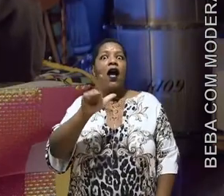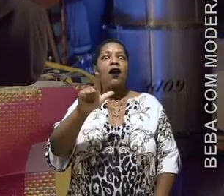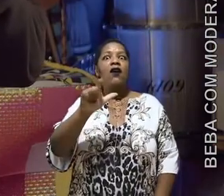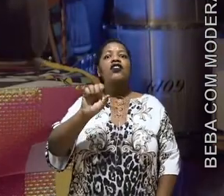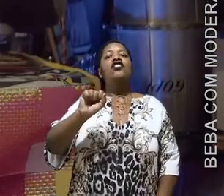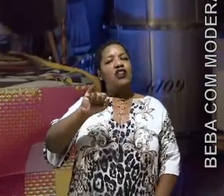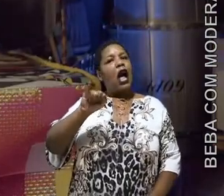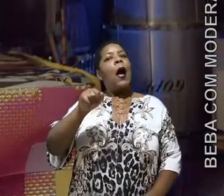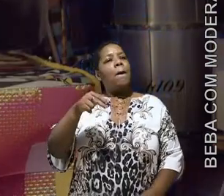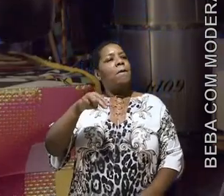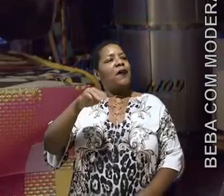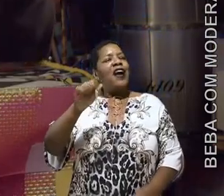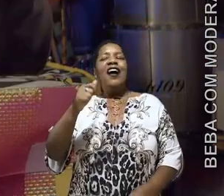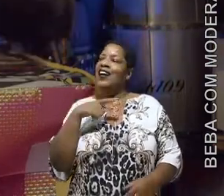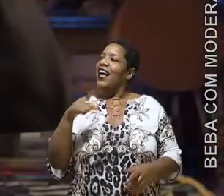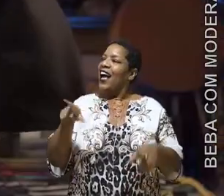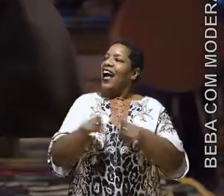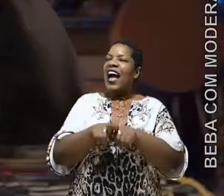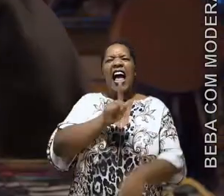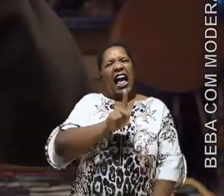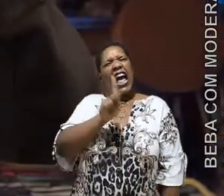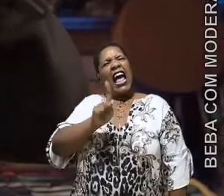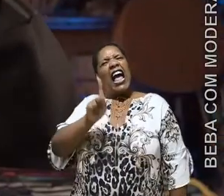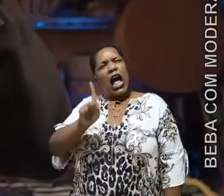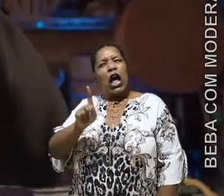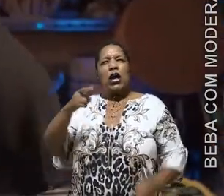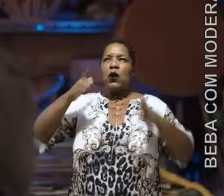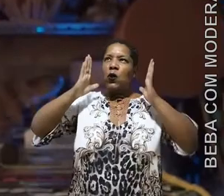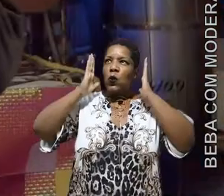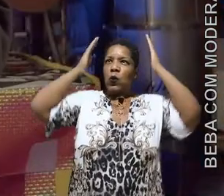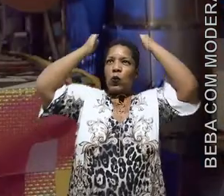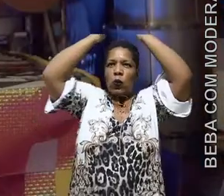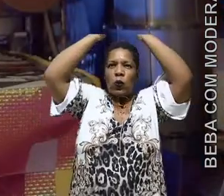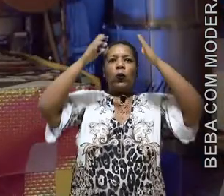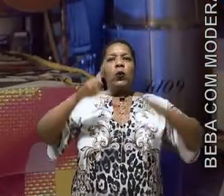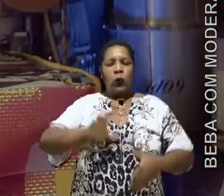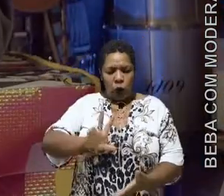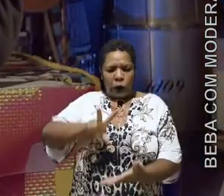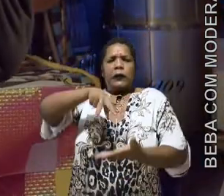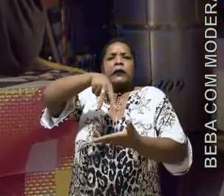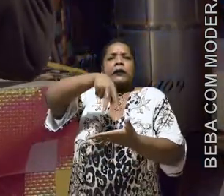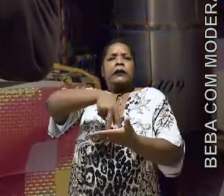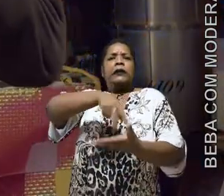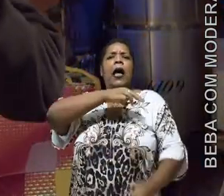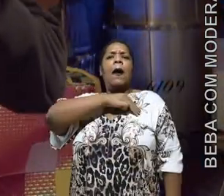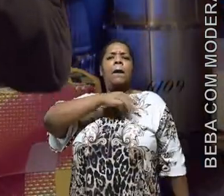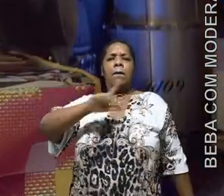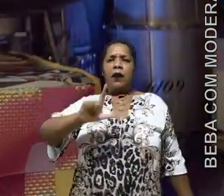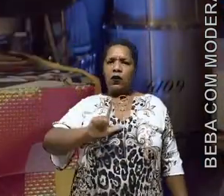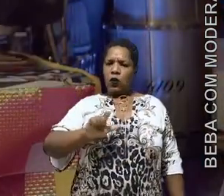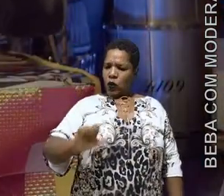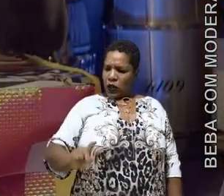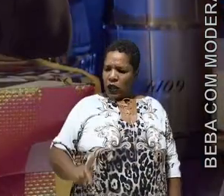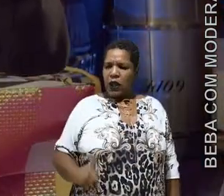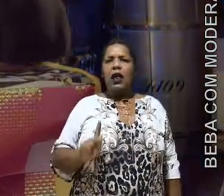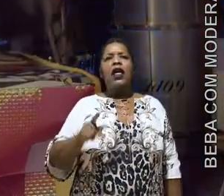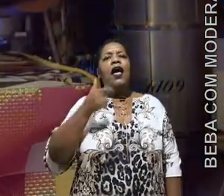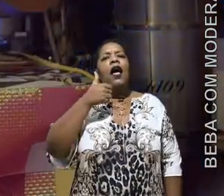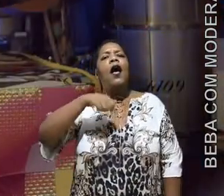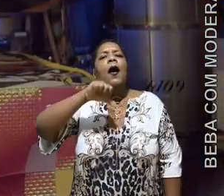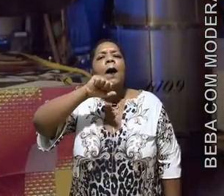sala jogaram Jamal K K K K K K K ele é um urso e levantou lutou lá